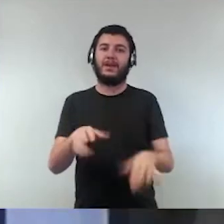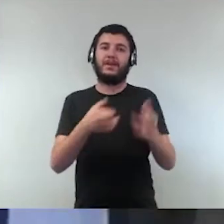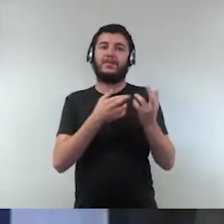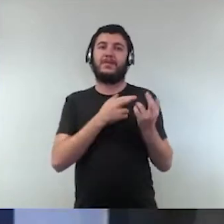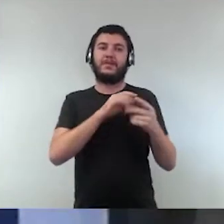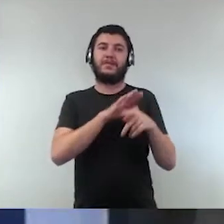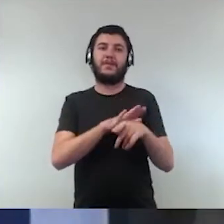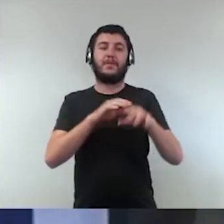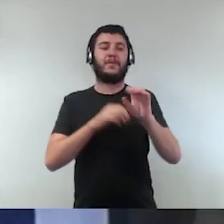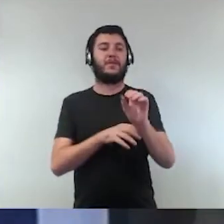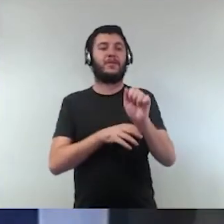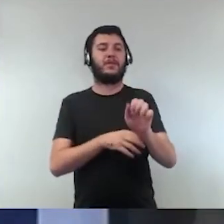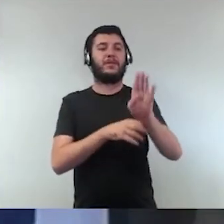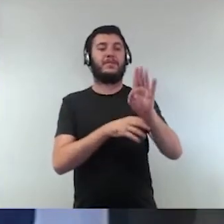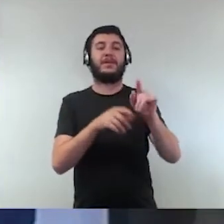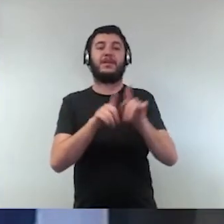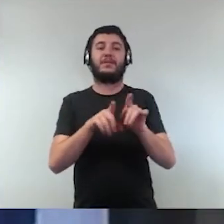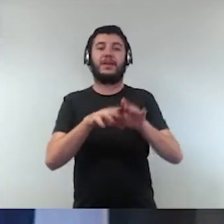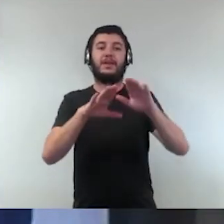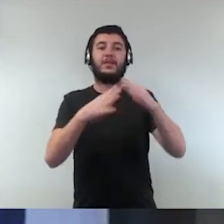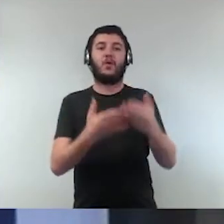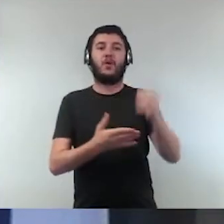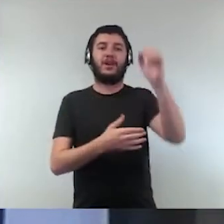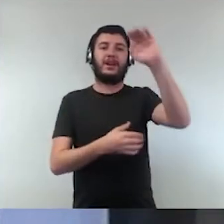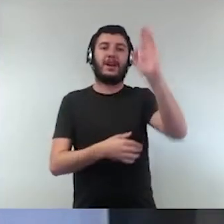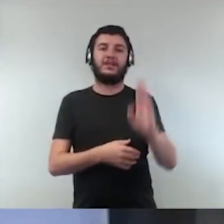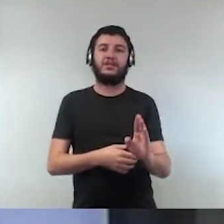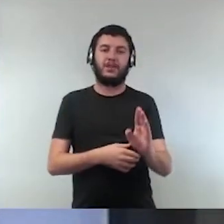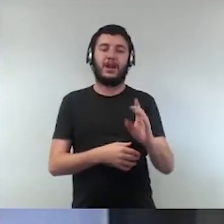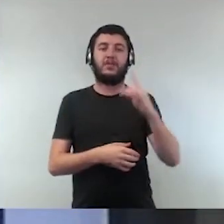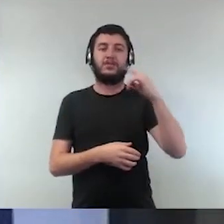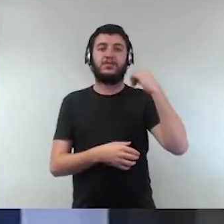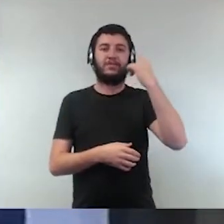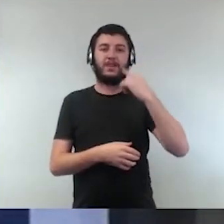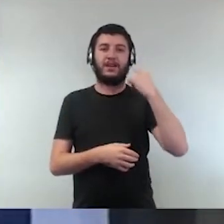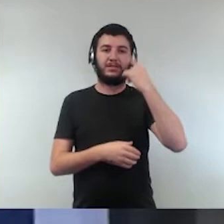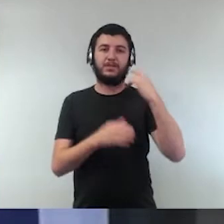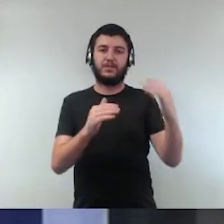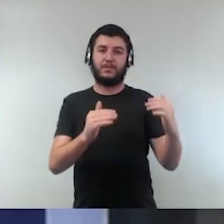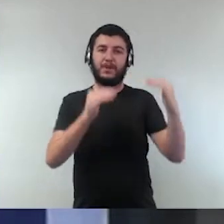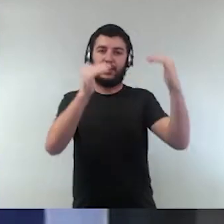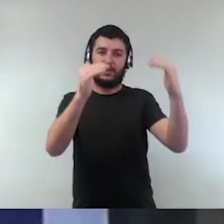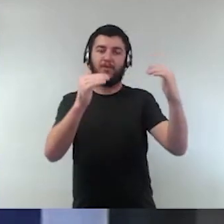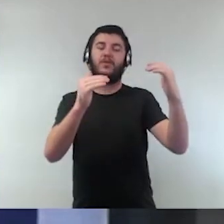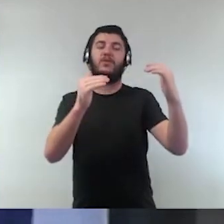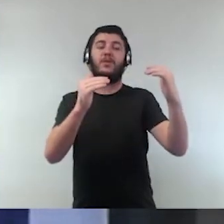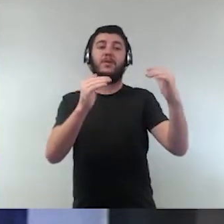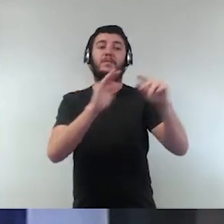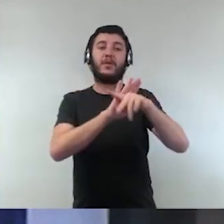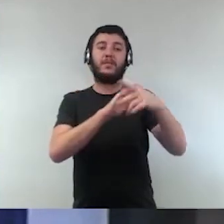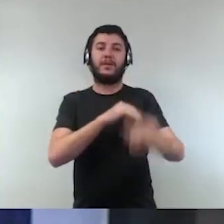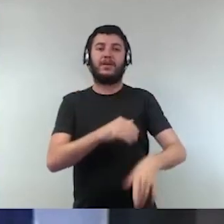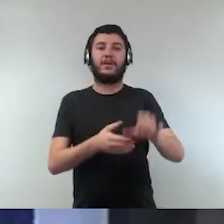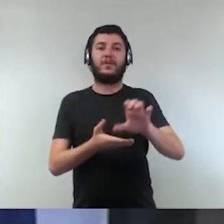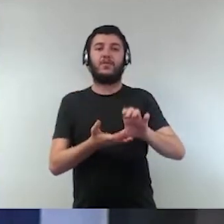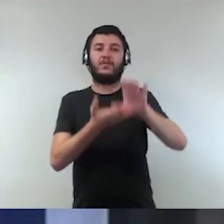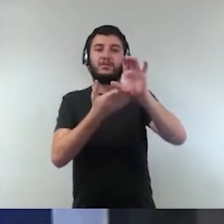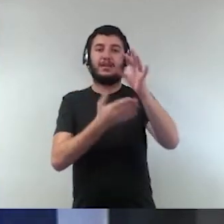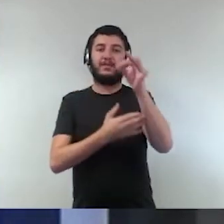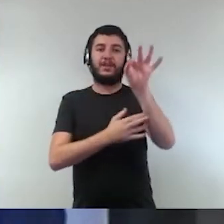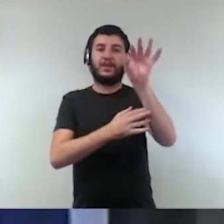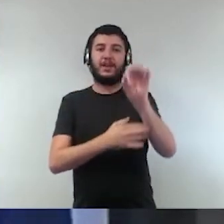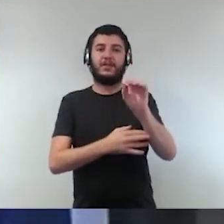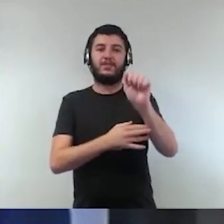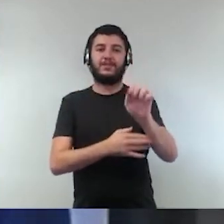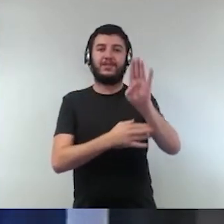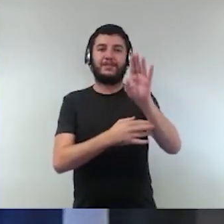Escola Nacional da Advocacia, da Escola Superior da Advocacia do Conselho Federal. Dou as boas-vindas a